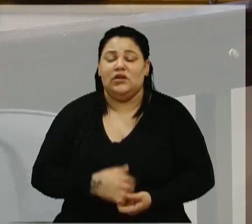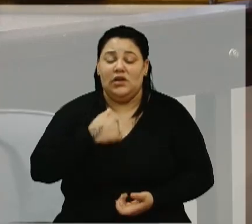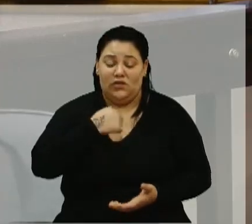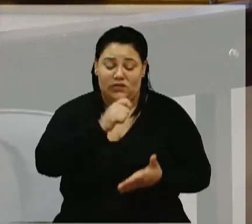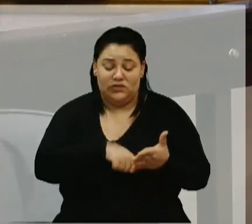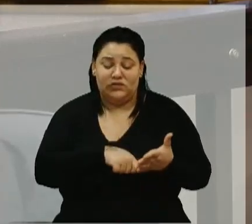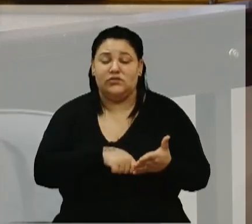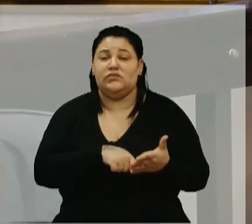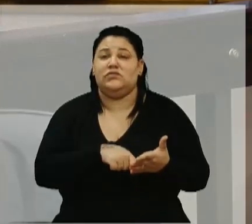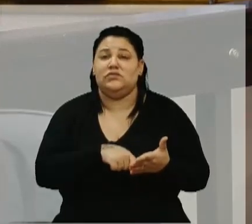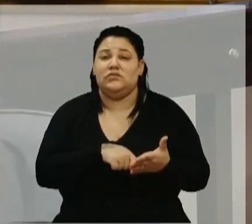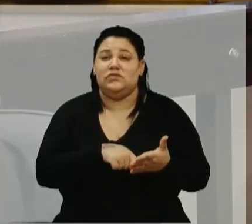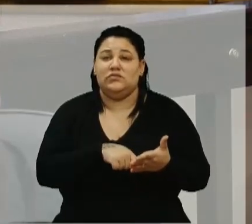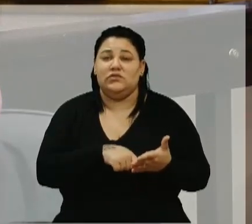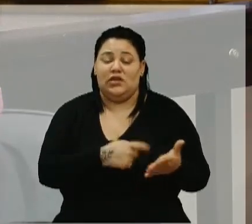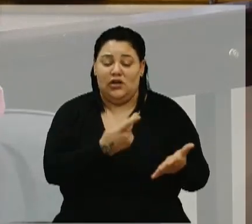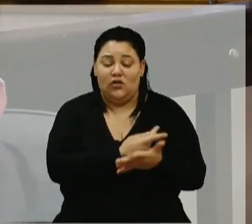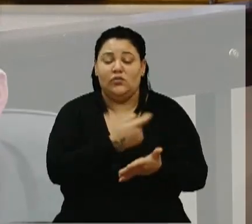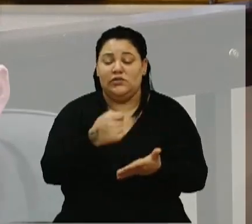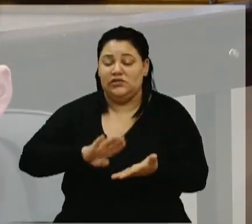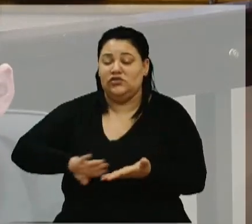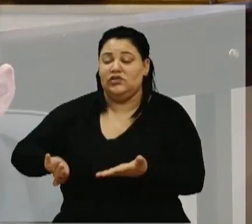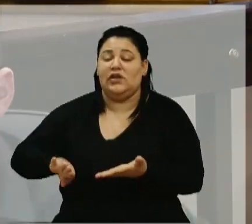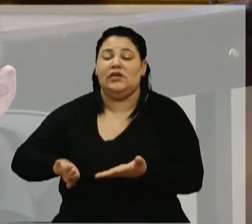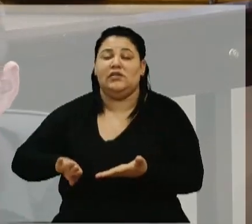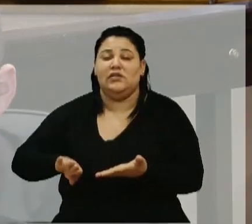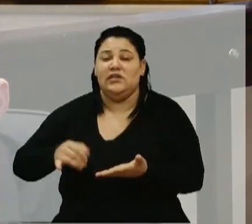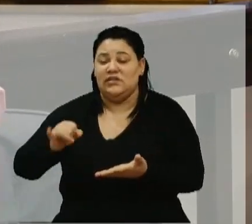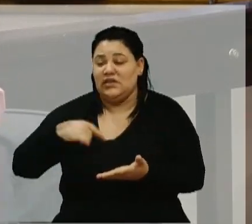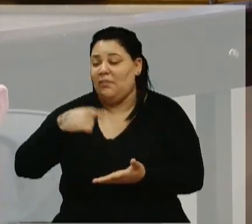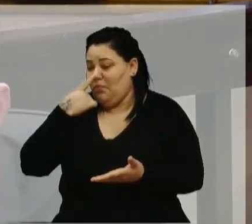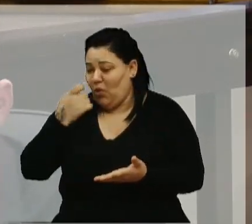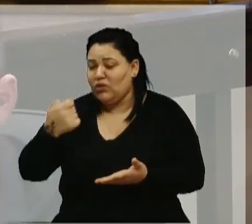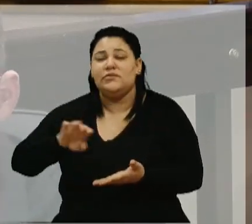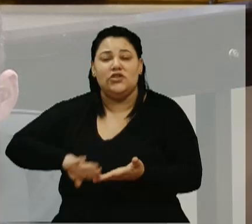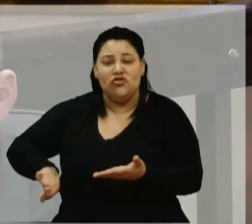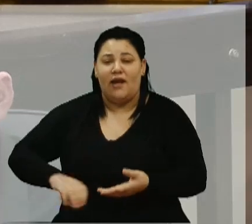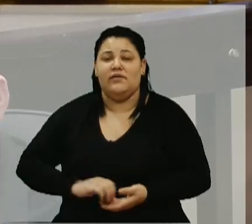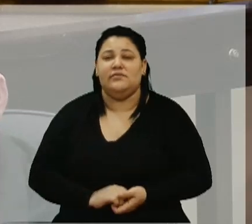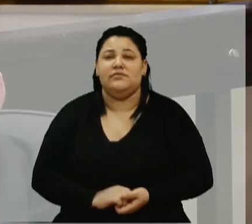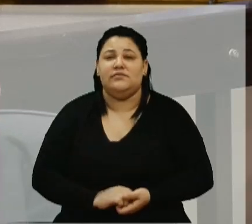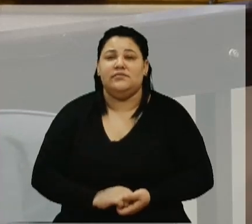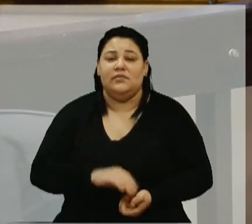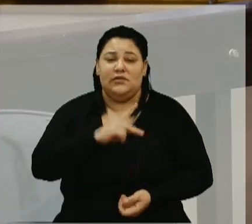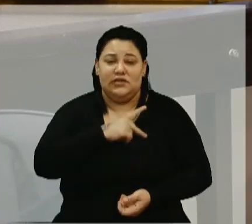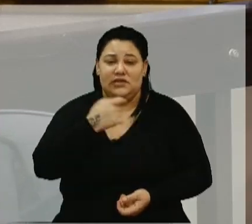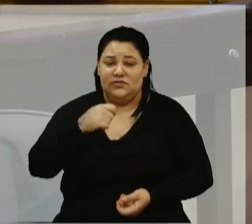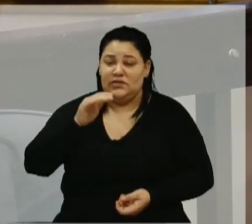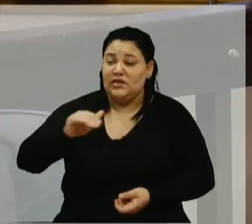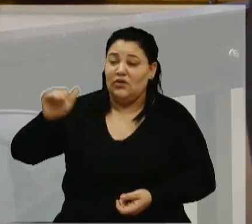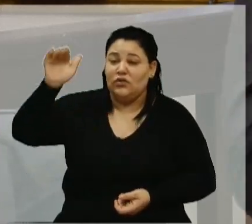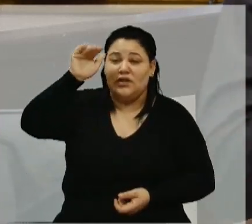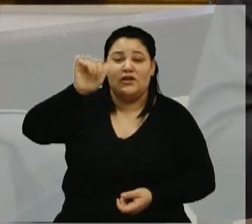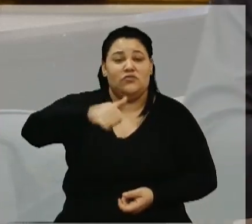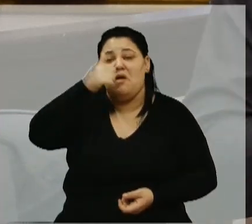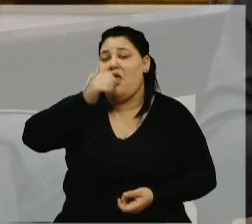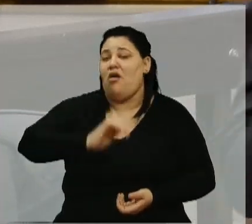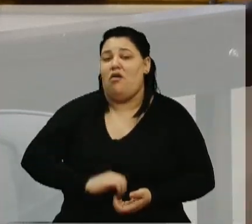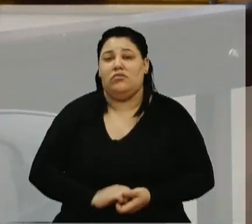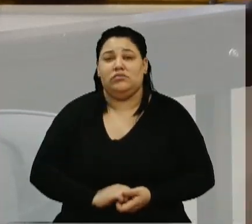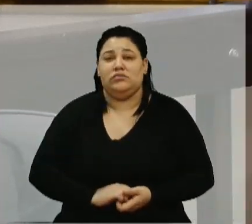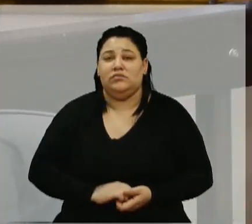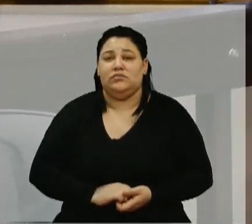assinei, assinaria. Errou, tem que retirar a erva daninha. Para mim, presidente tem que ser autoridade maior. Para mim, eu não